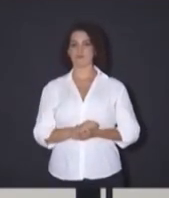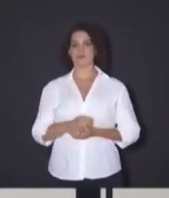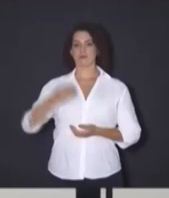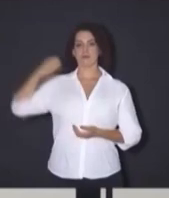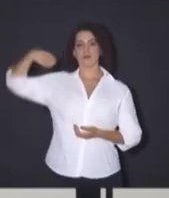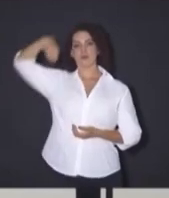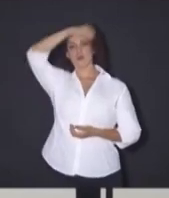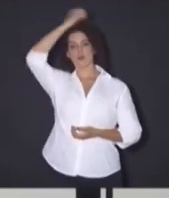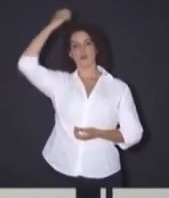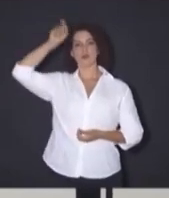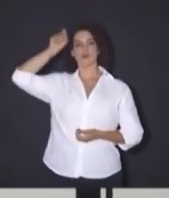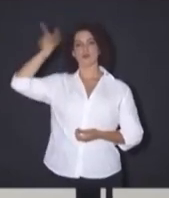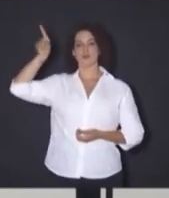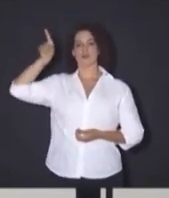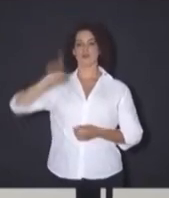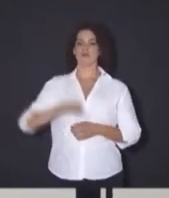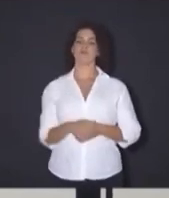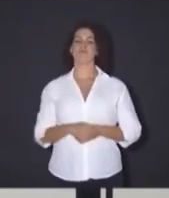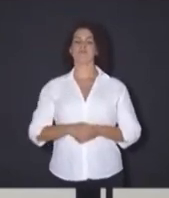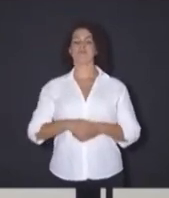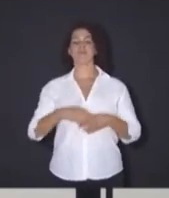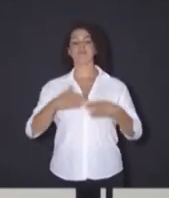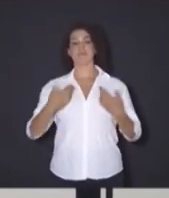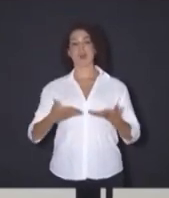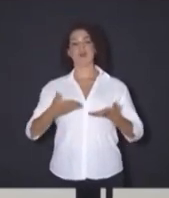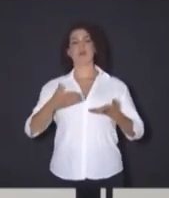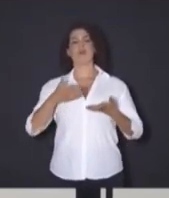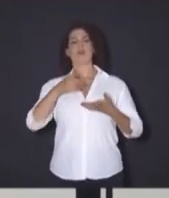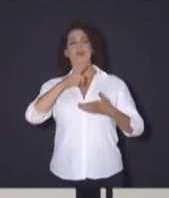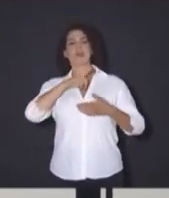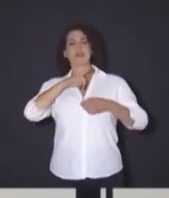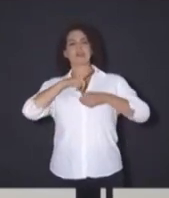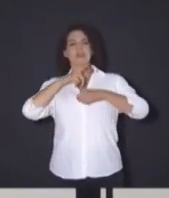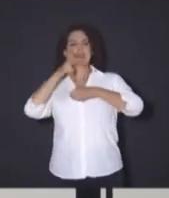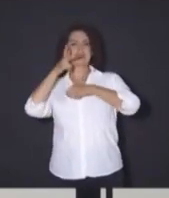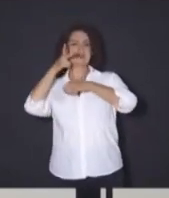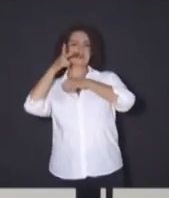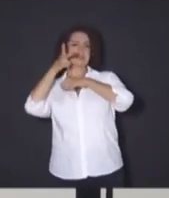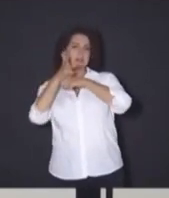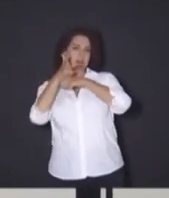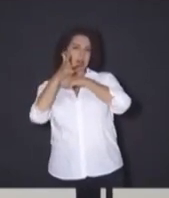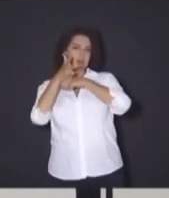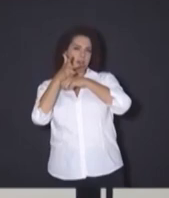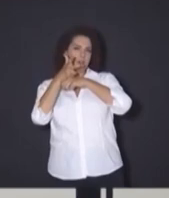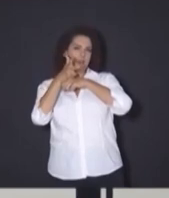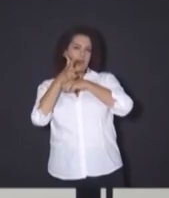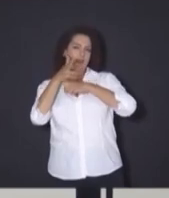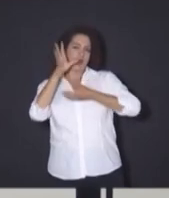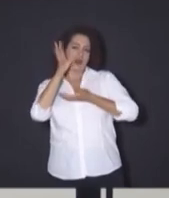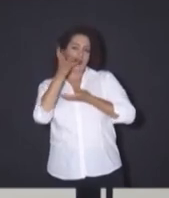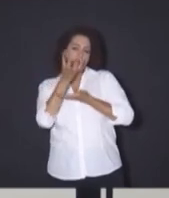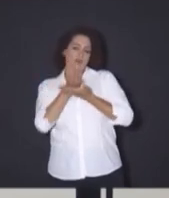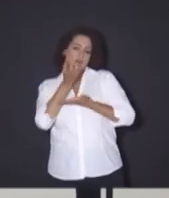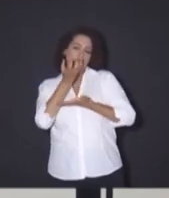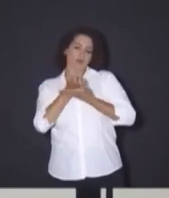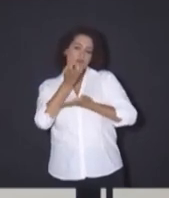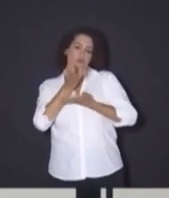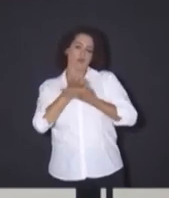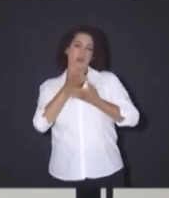pois vem a questão das gravações, né? De se gravar as cantigas,